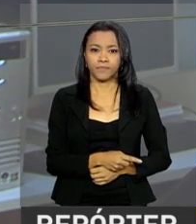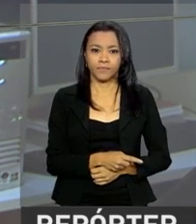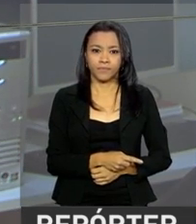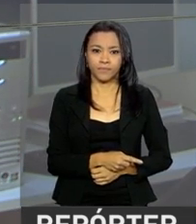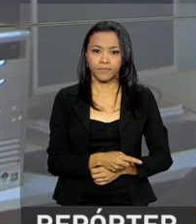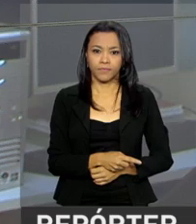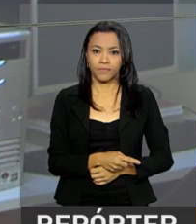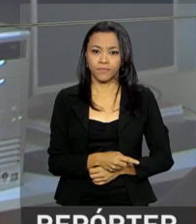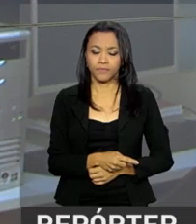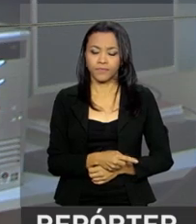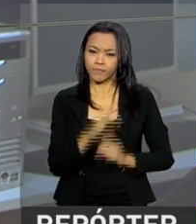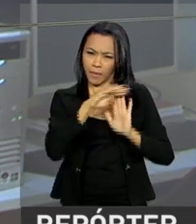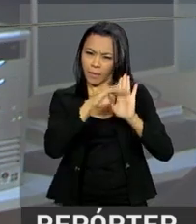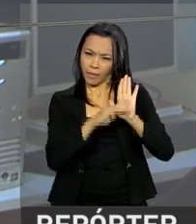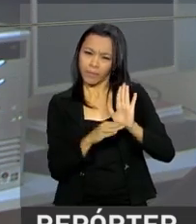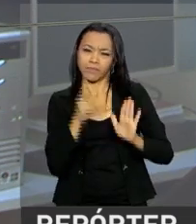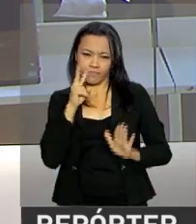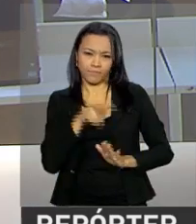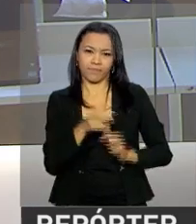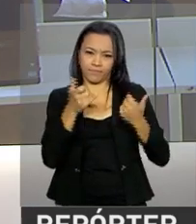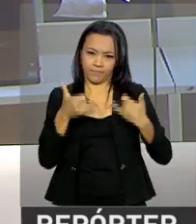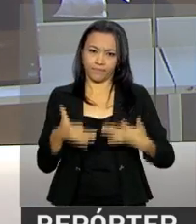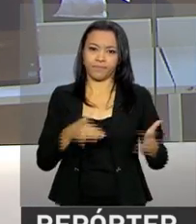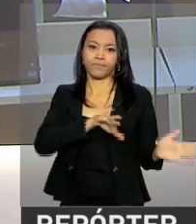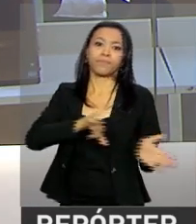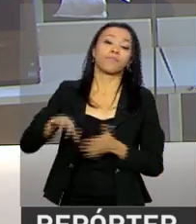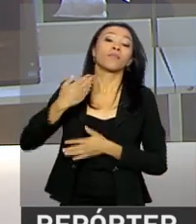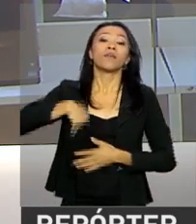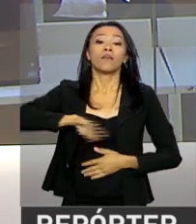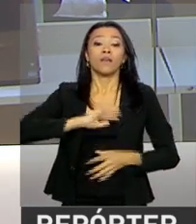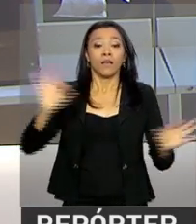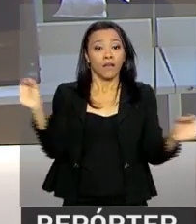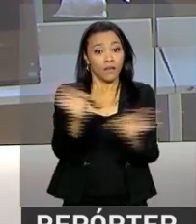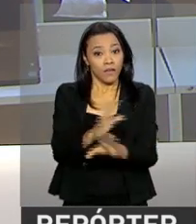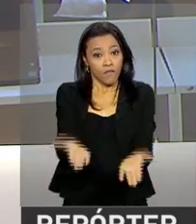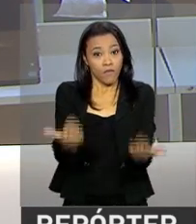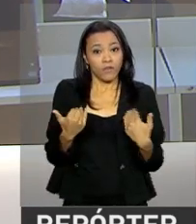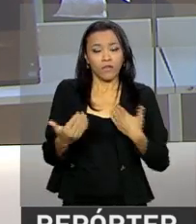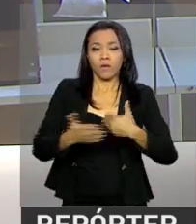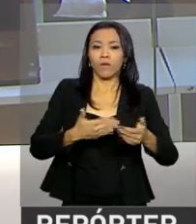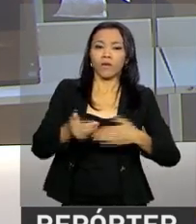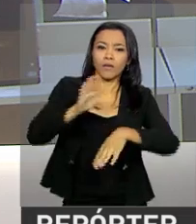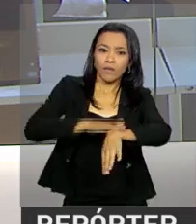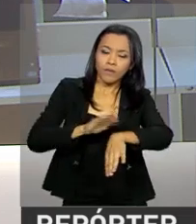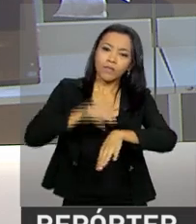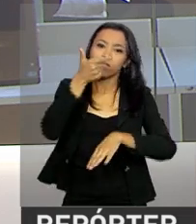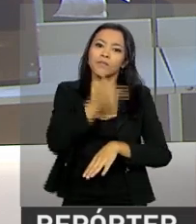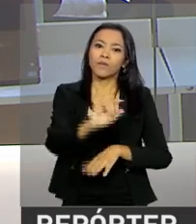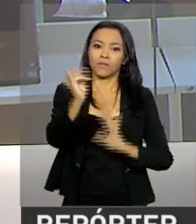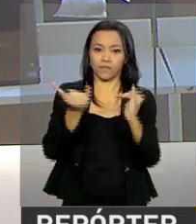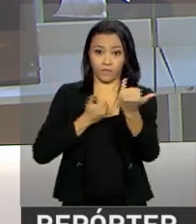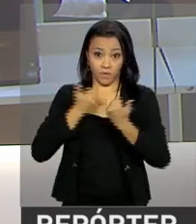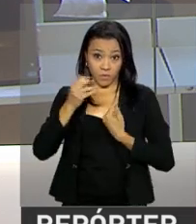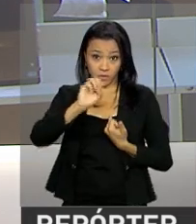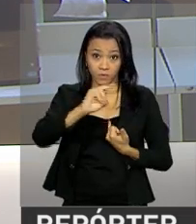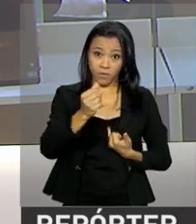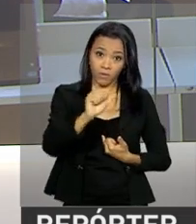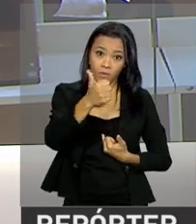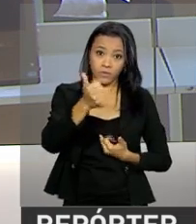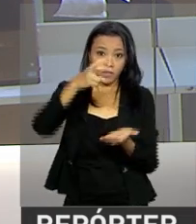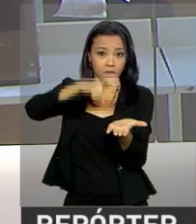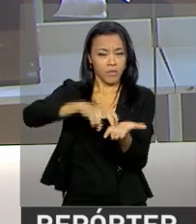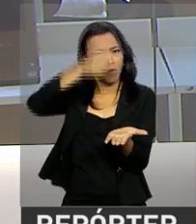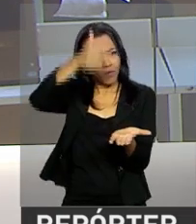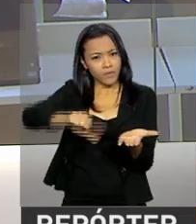www.sema.mt.gov.br e nós ficamos por aqui podemos voltar a qualquer momento com outras informações ou às 11 da